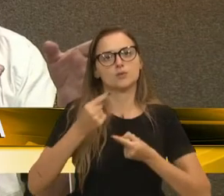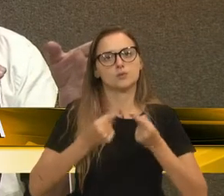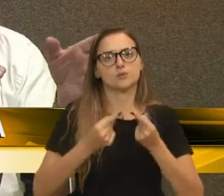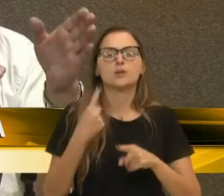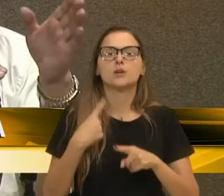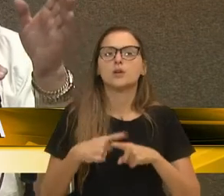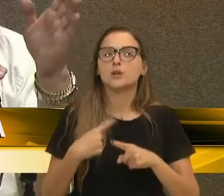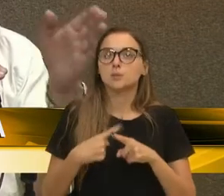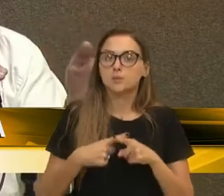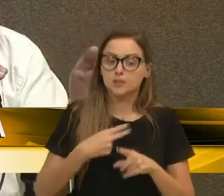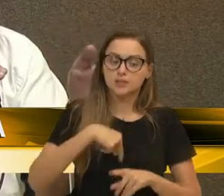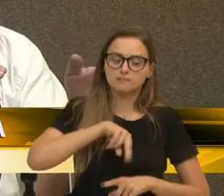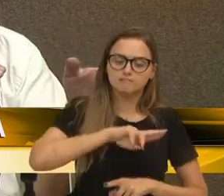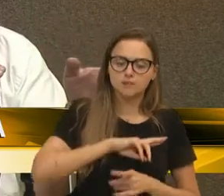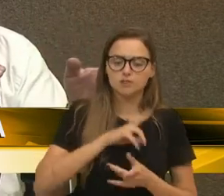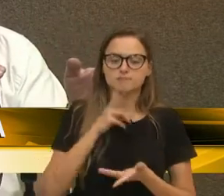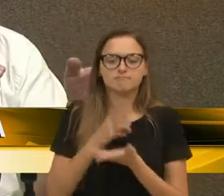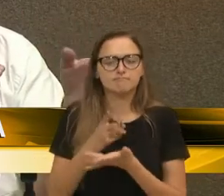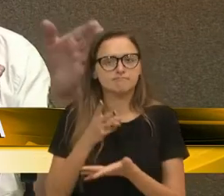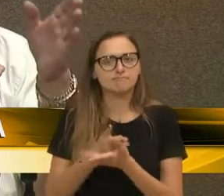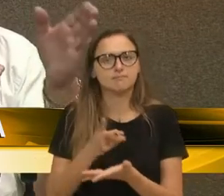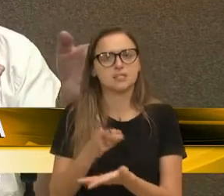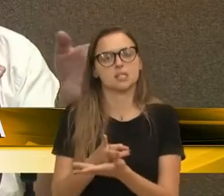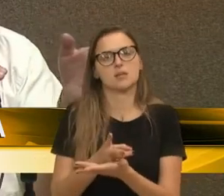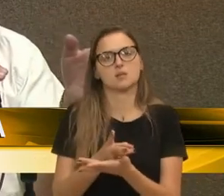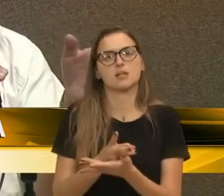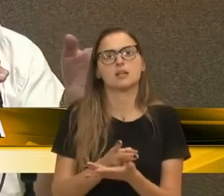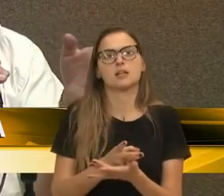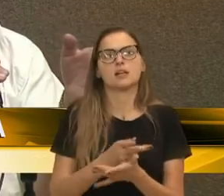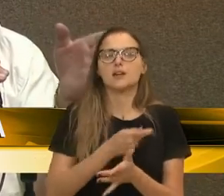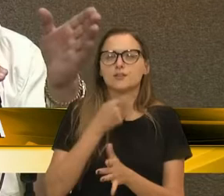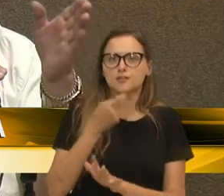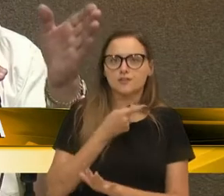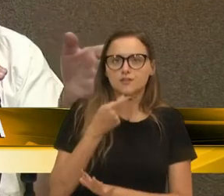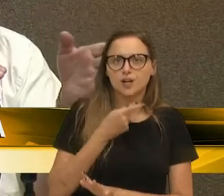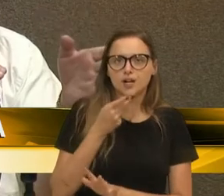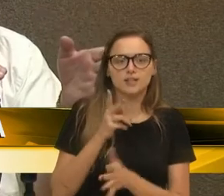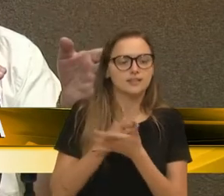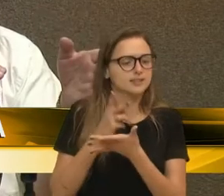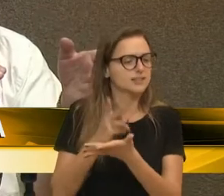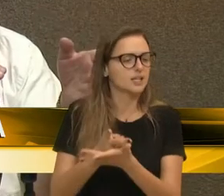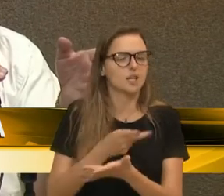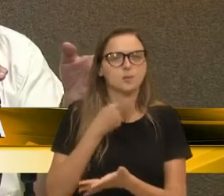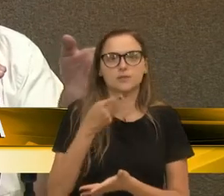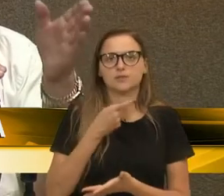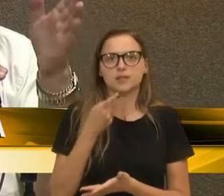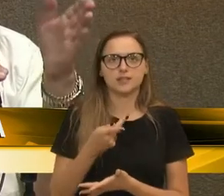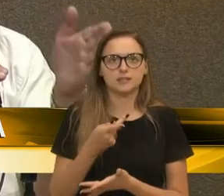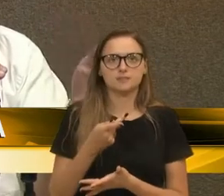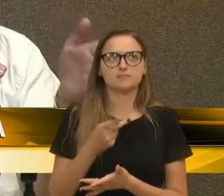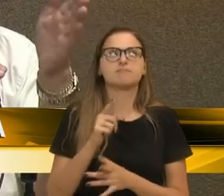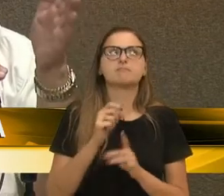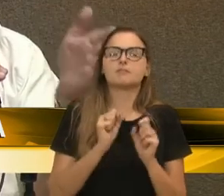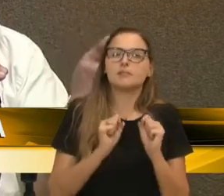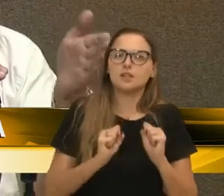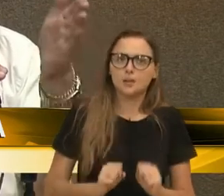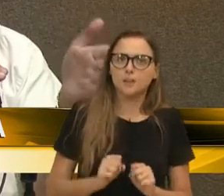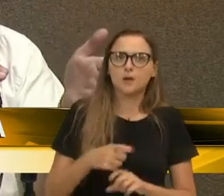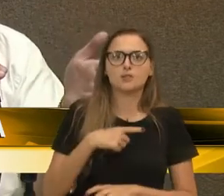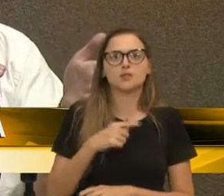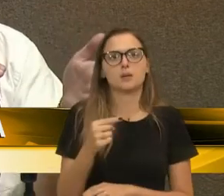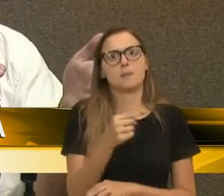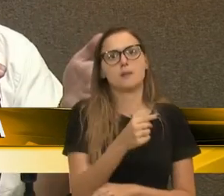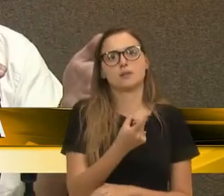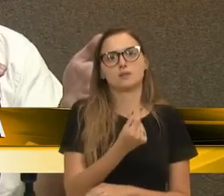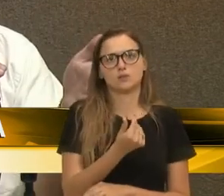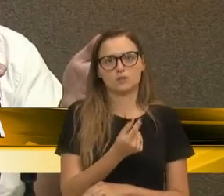nós, insistentemente, temos dito na Casa que é possível baixar a